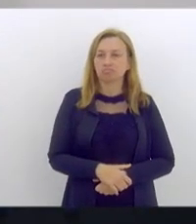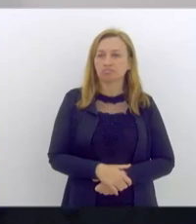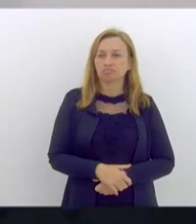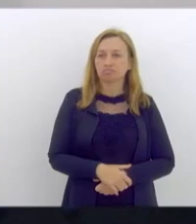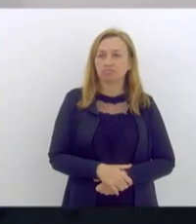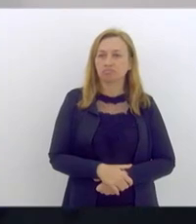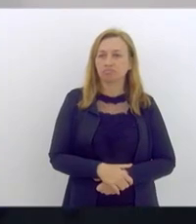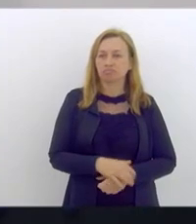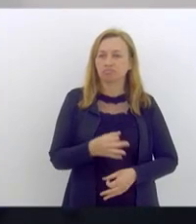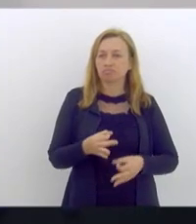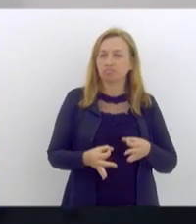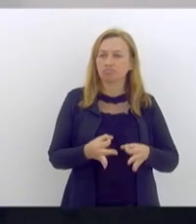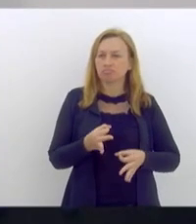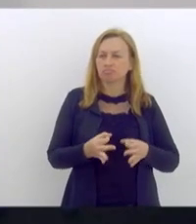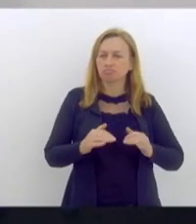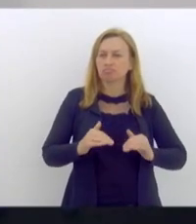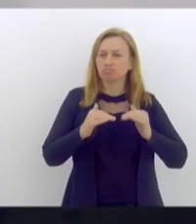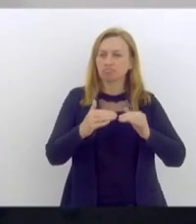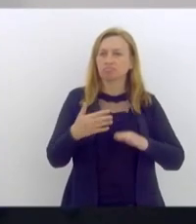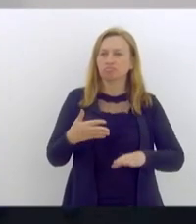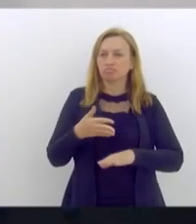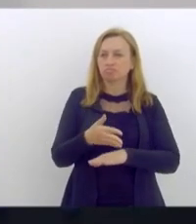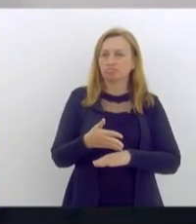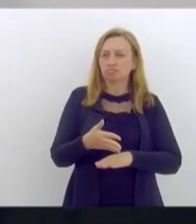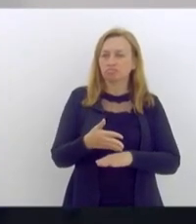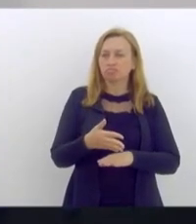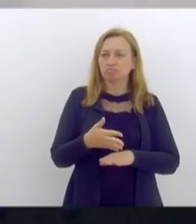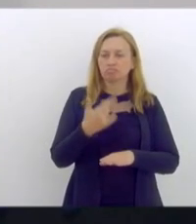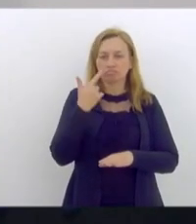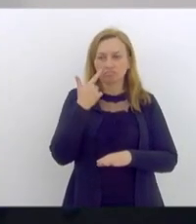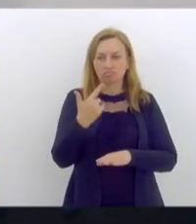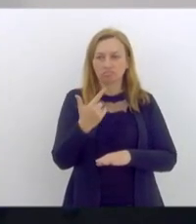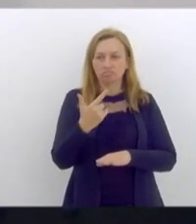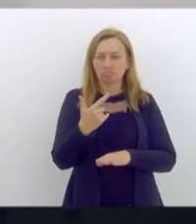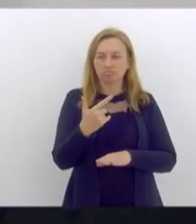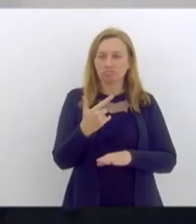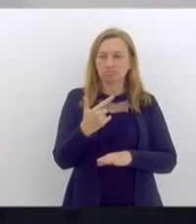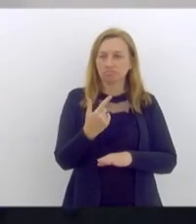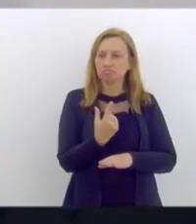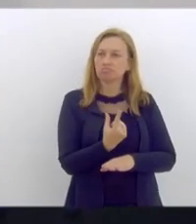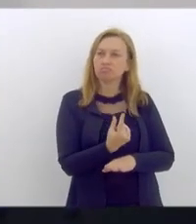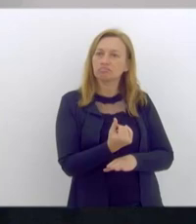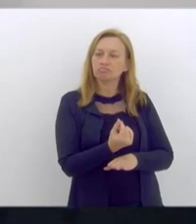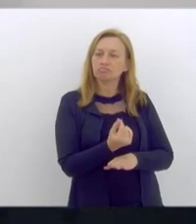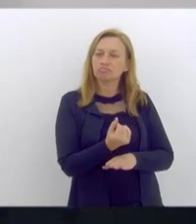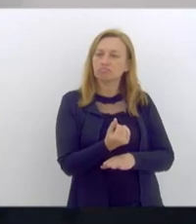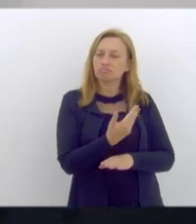o tribunal entra na análise das contas no mérito dessa questão